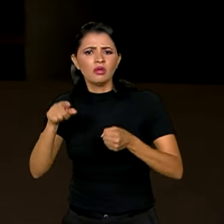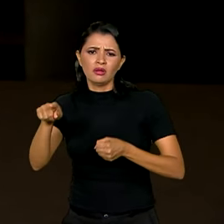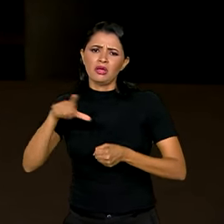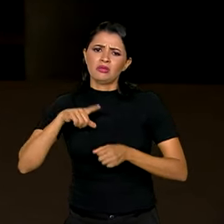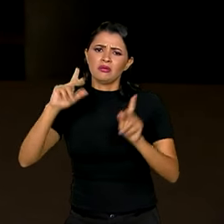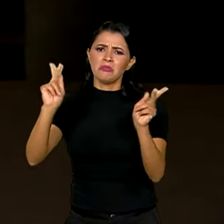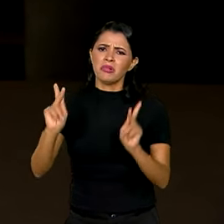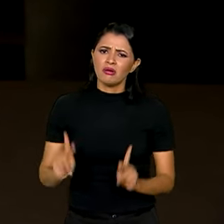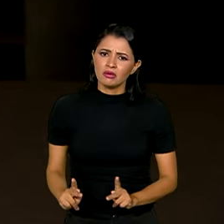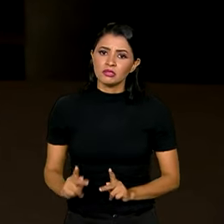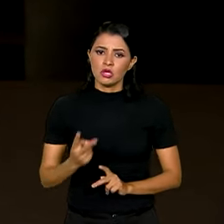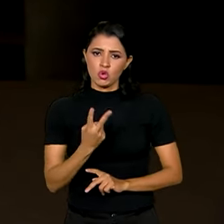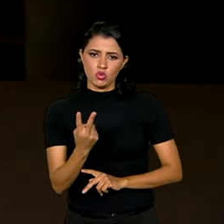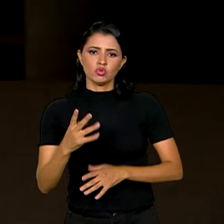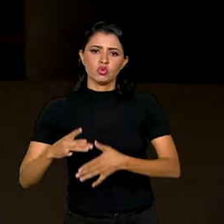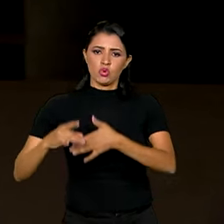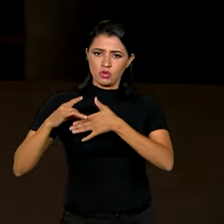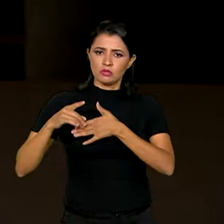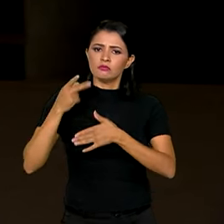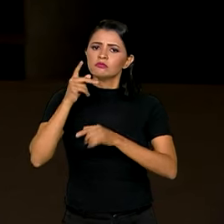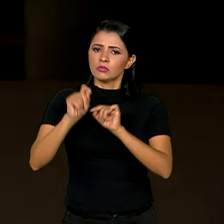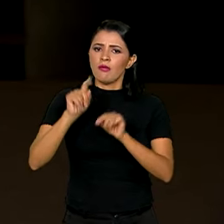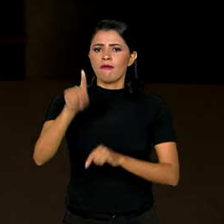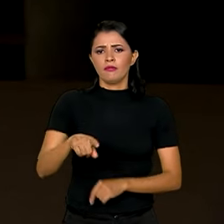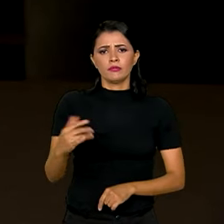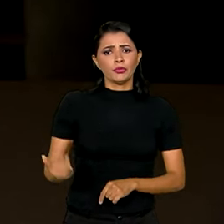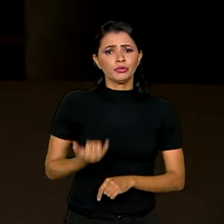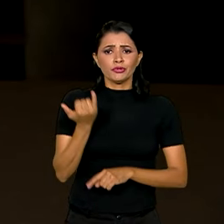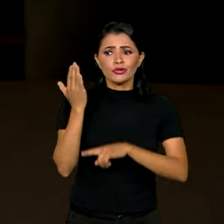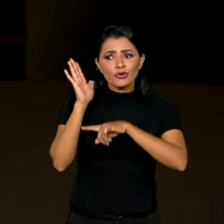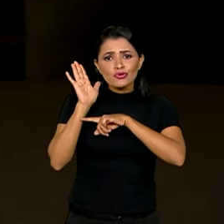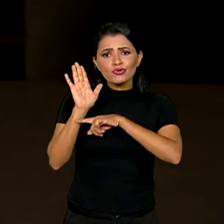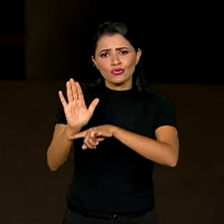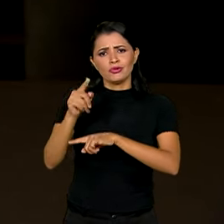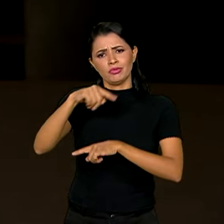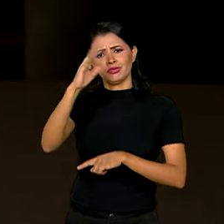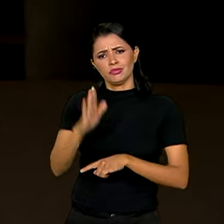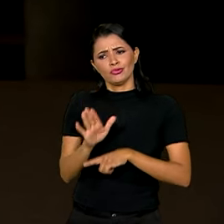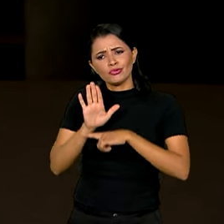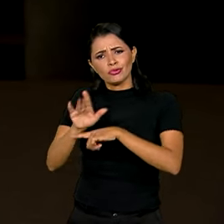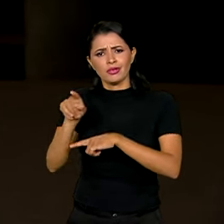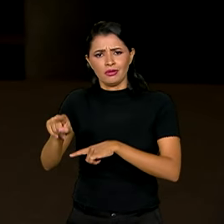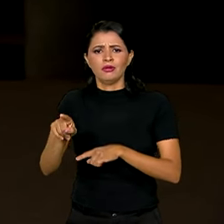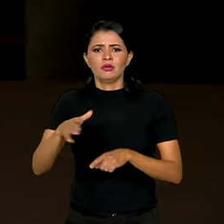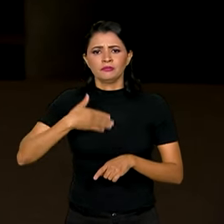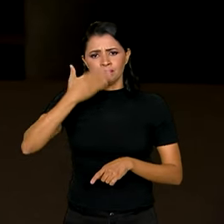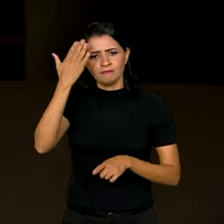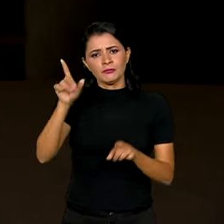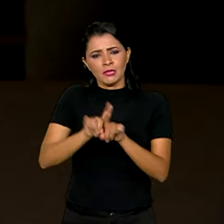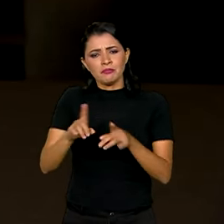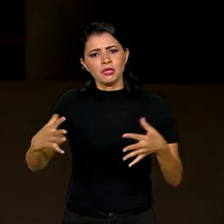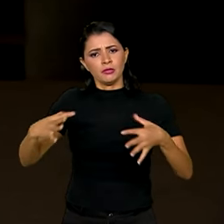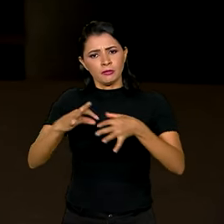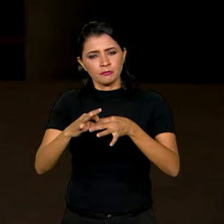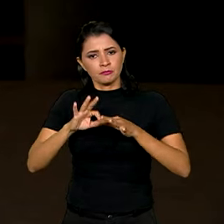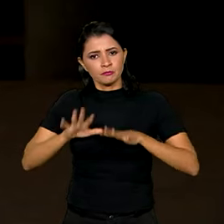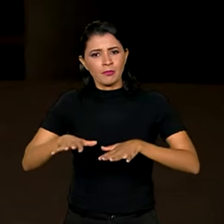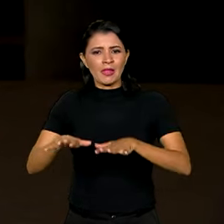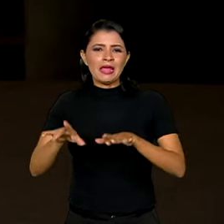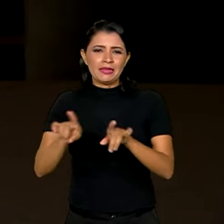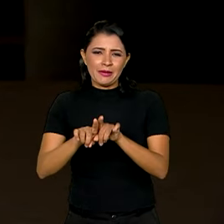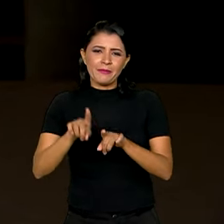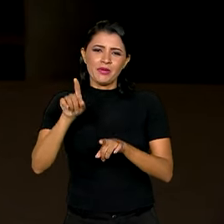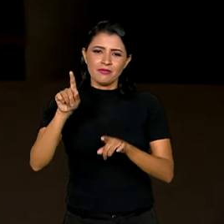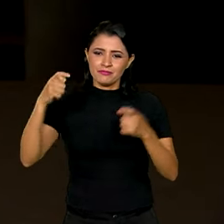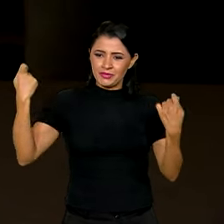Os dois líderes reconheceram a importância da ajuda humanitária do Brasil e dos Emirados Árabes Unidos, além da